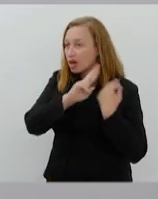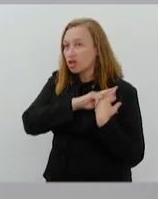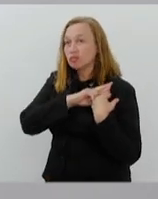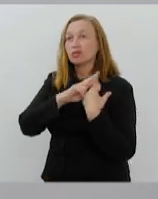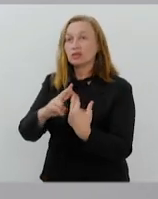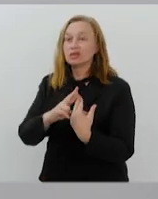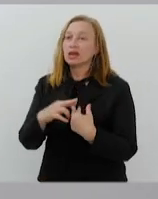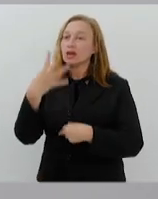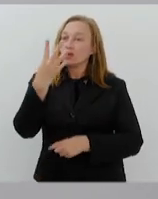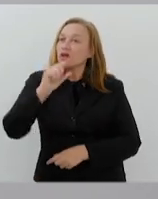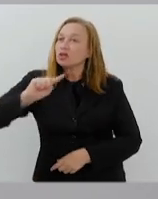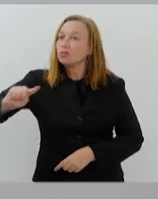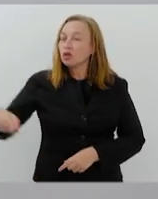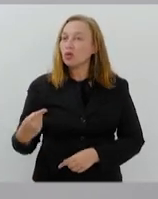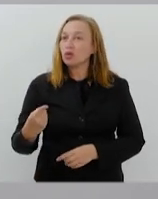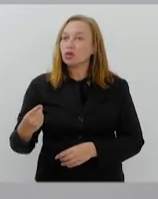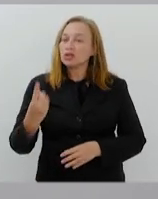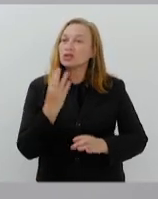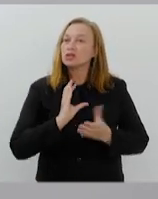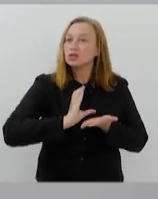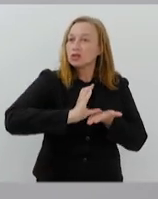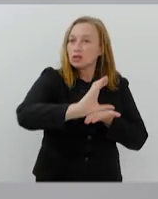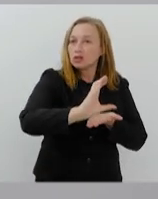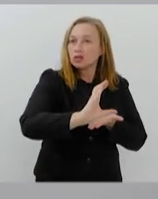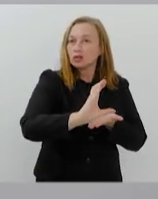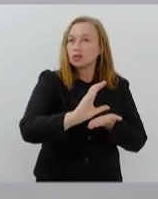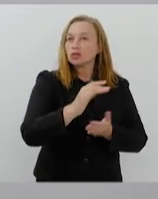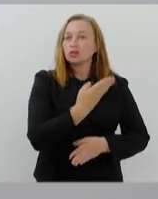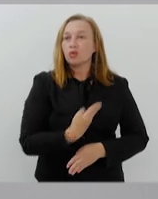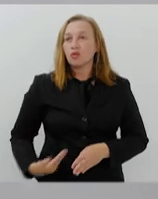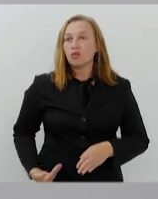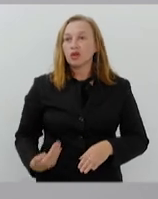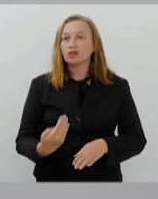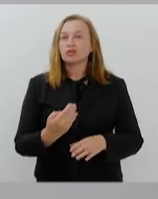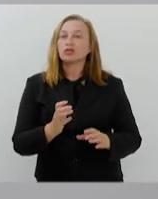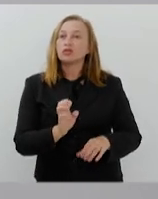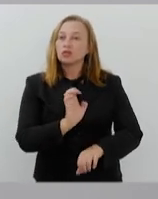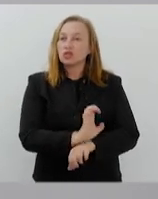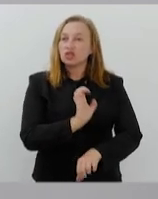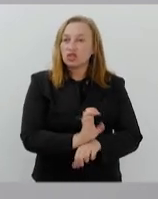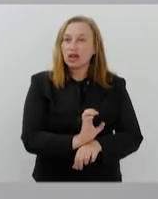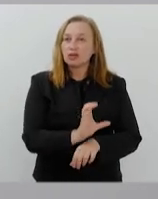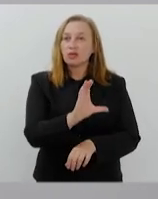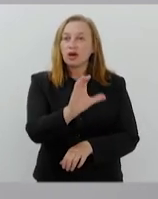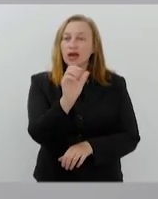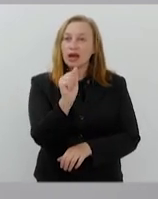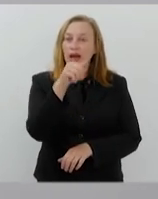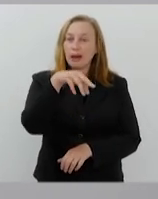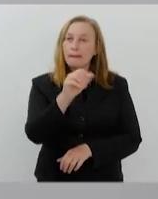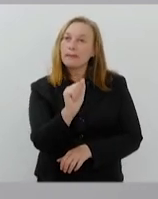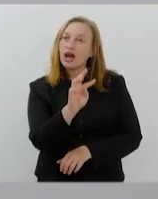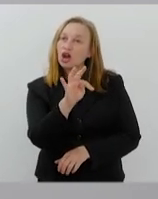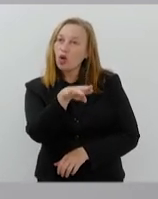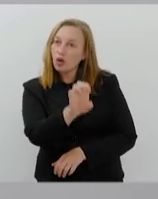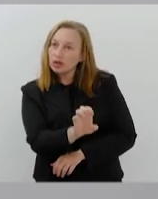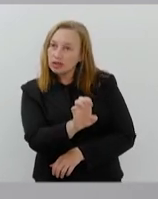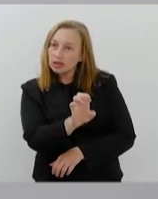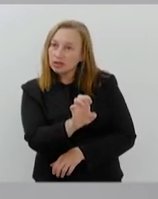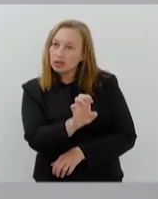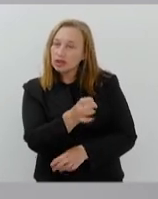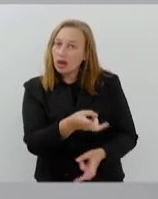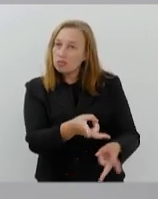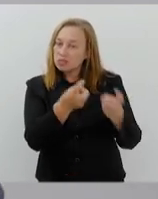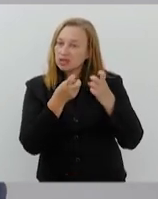botar 45 milhões e meio do Governo do Estado mais de 4 milhões e meio do Governo do Estado num camarote que teve a sua filhada recebendo o cachê para